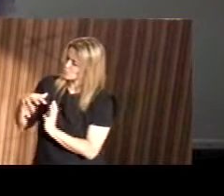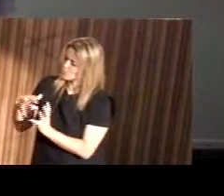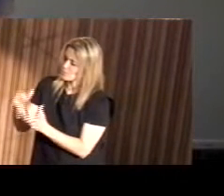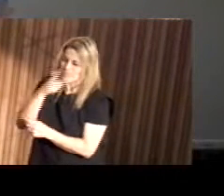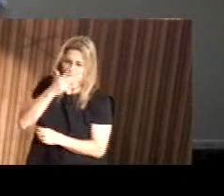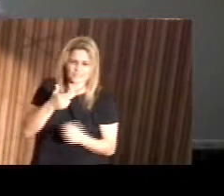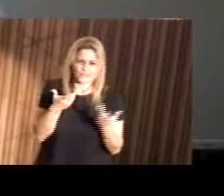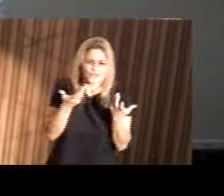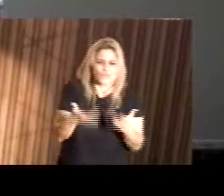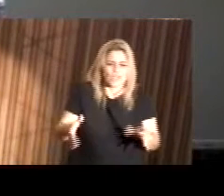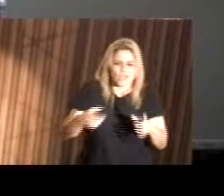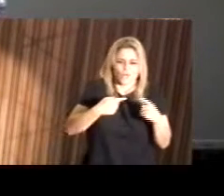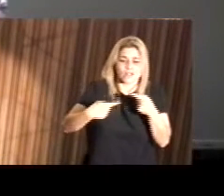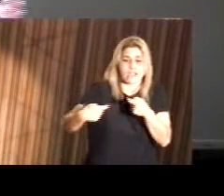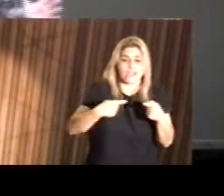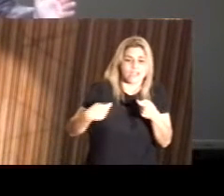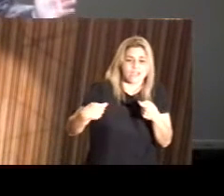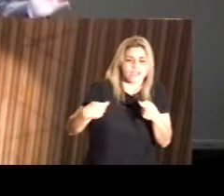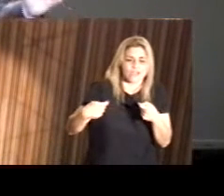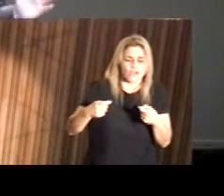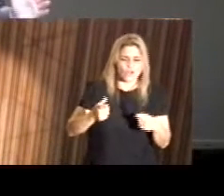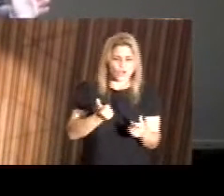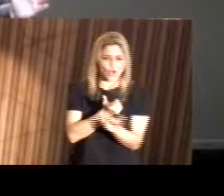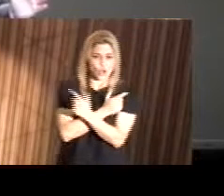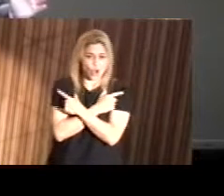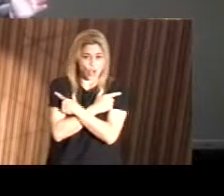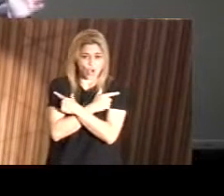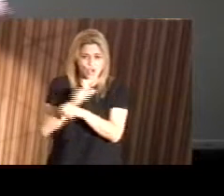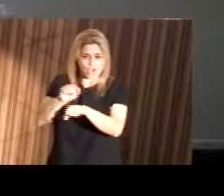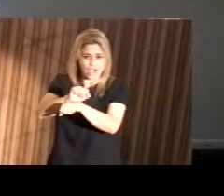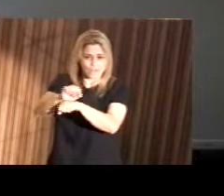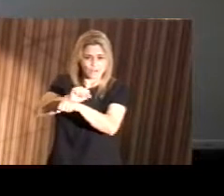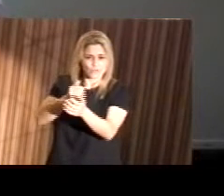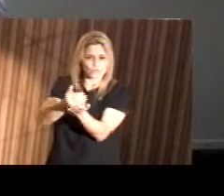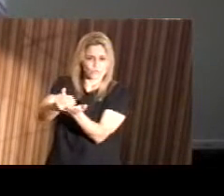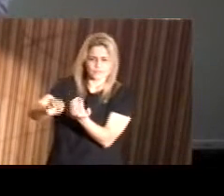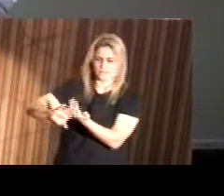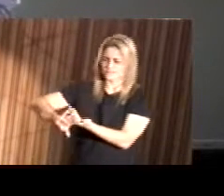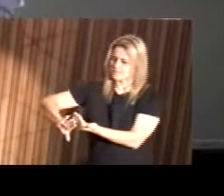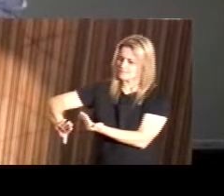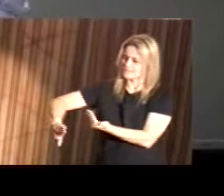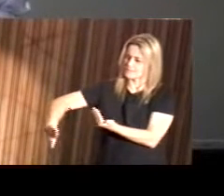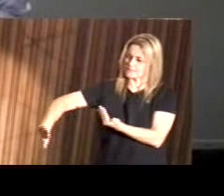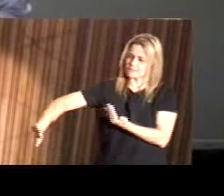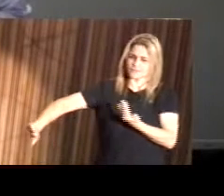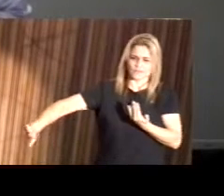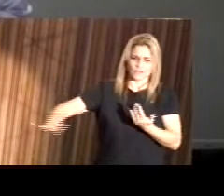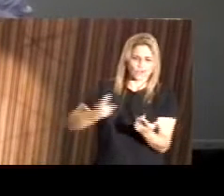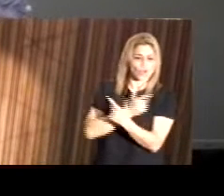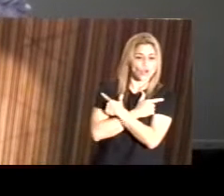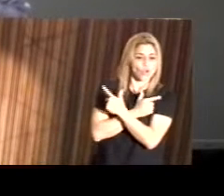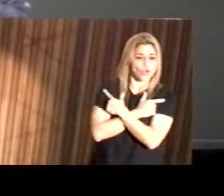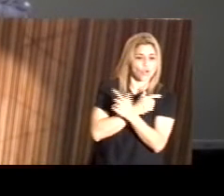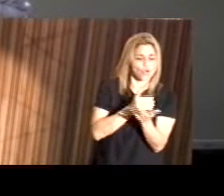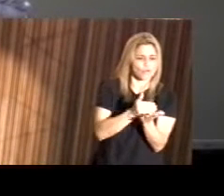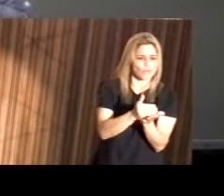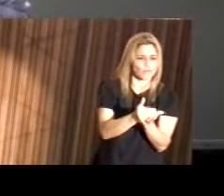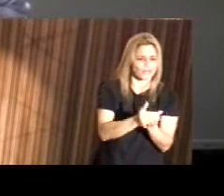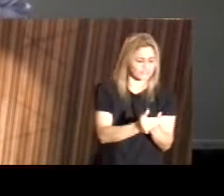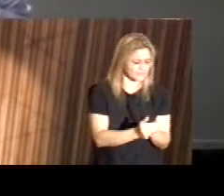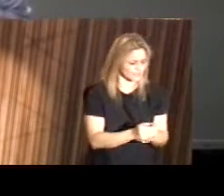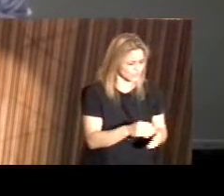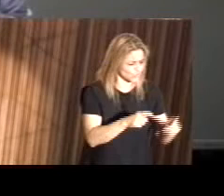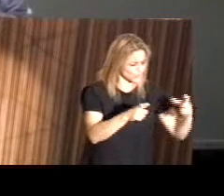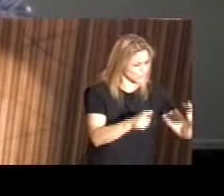família, Ló e Abrão se separaram. E ele escolhe então, Ló escolhe os vales férteis e